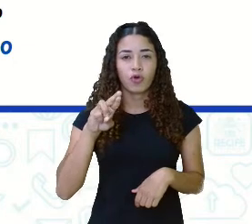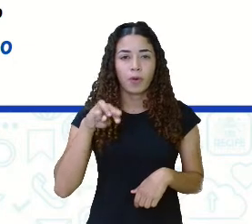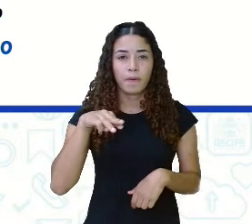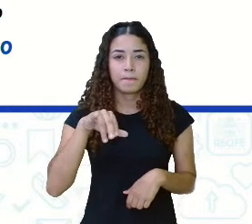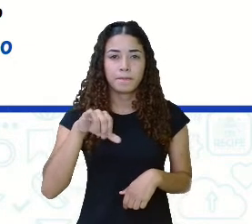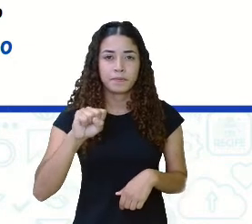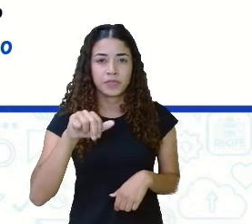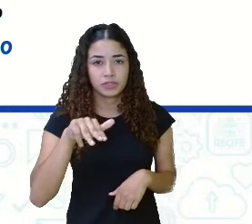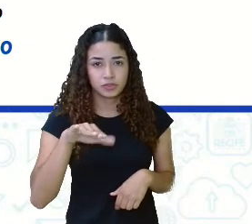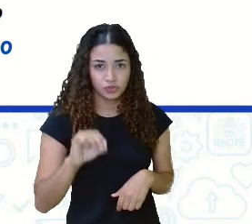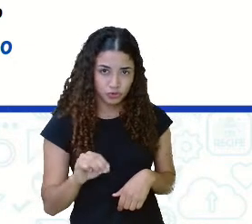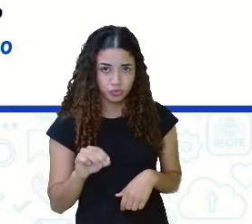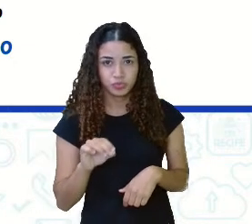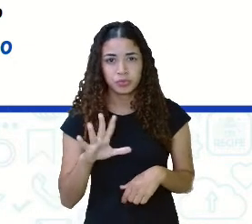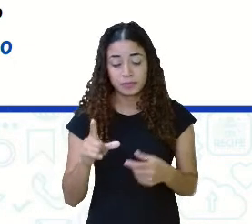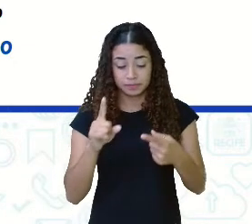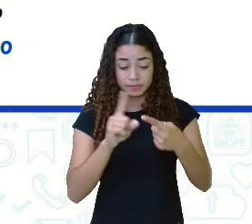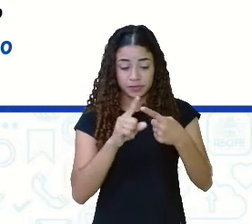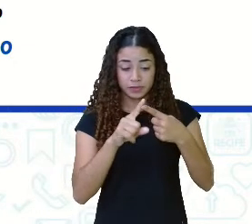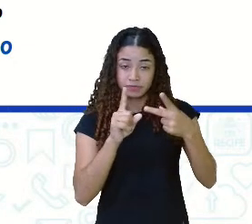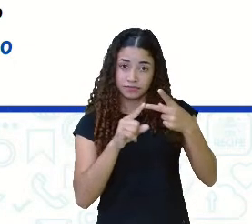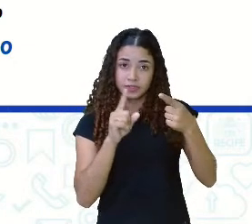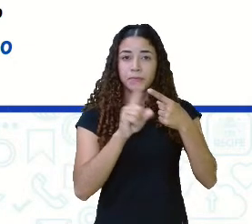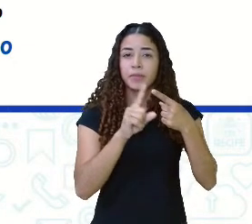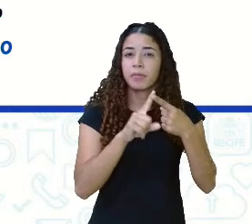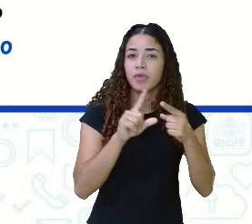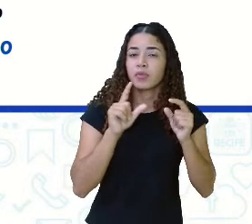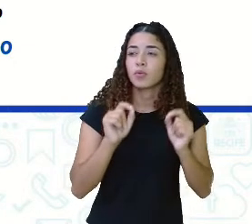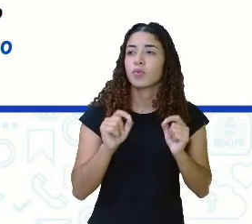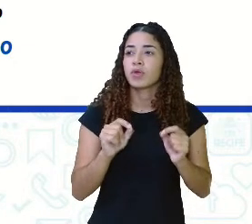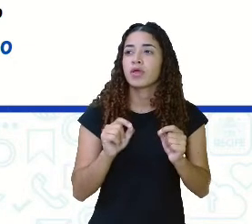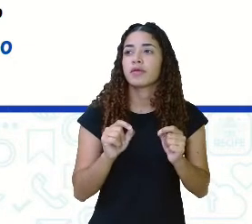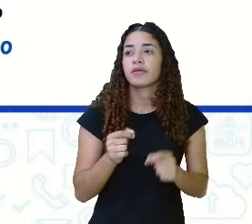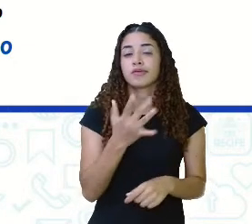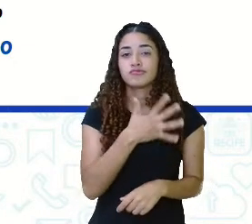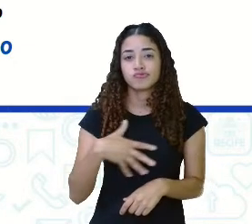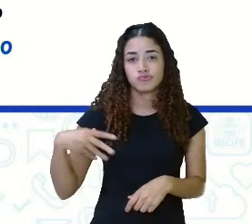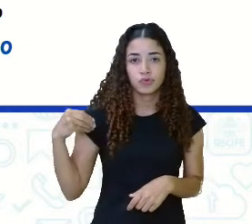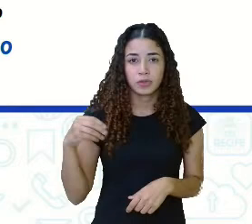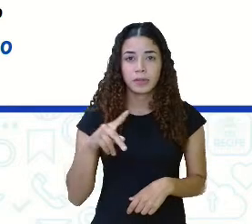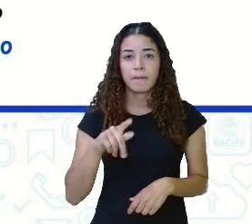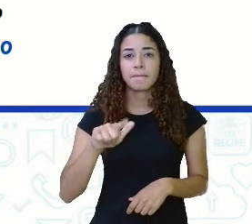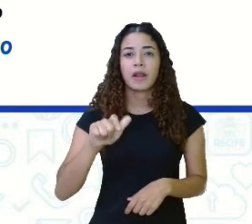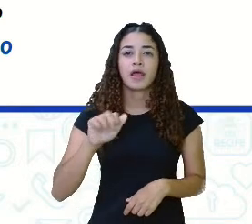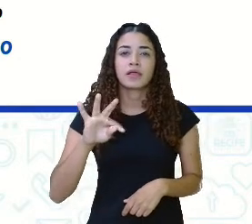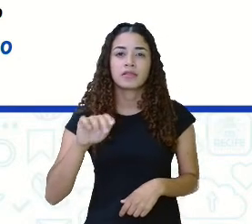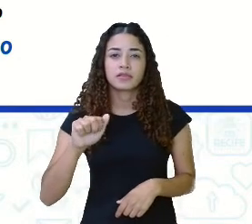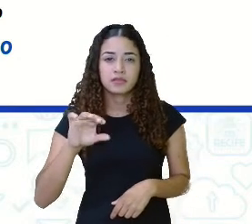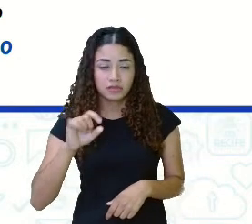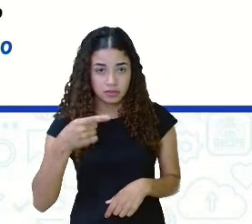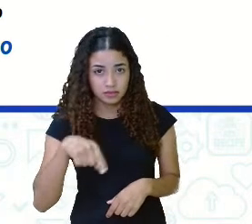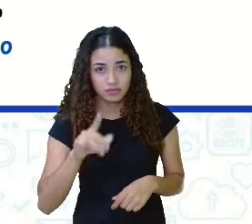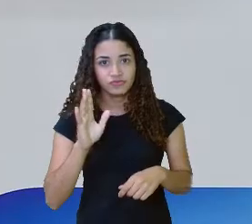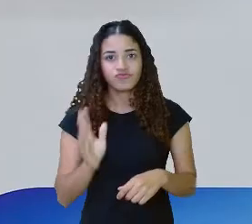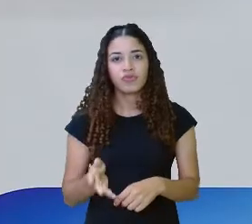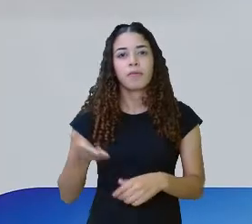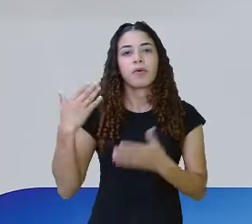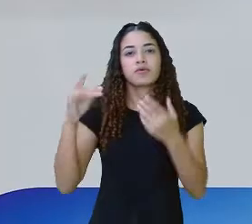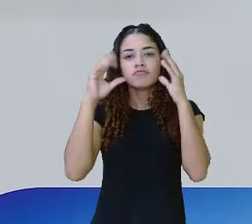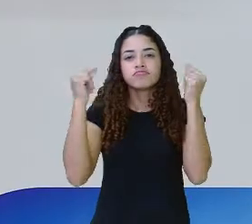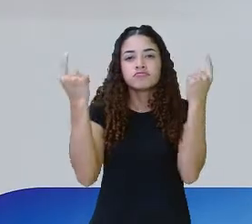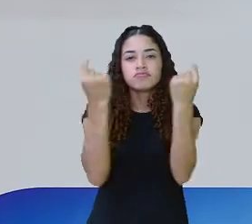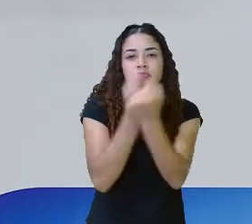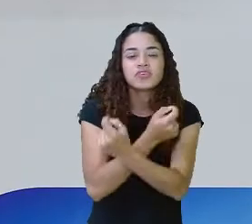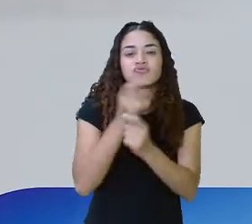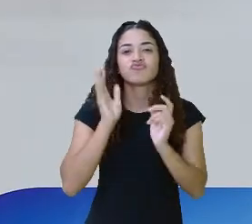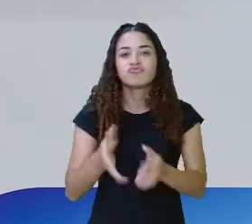no fixismo, o que acontecia? Aristóteles e Platão já falavam disso na Grécia Antiga, né? Mas eles acreditavam que as espécies